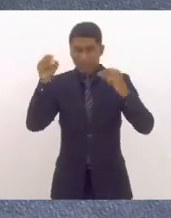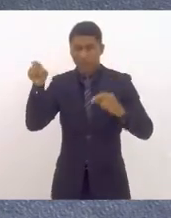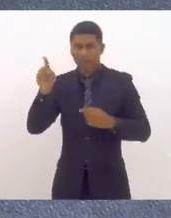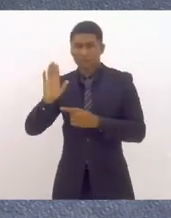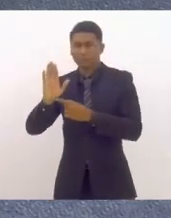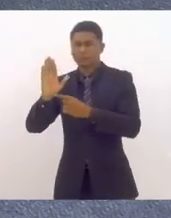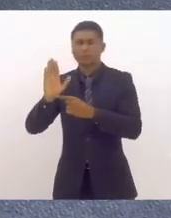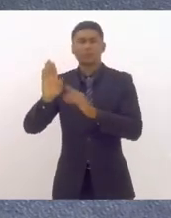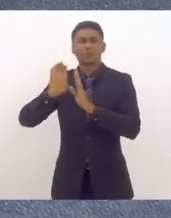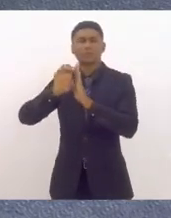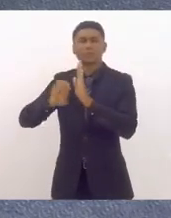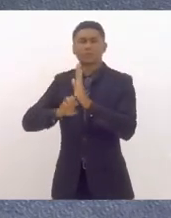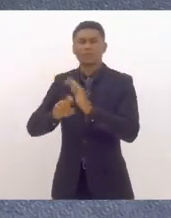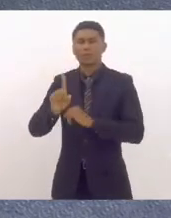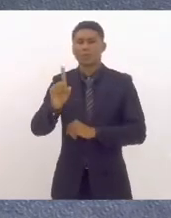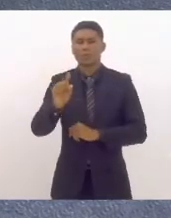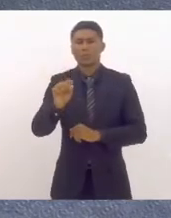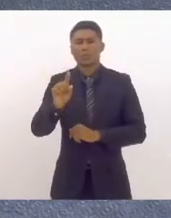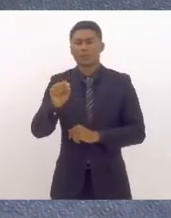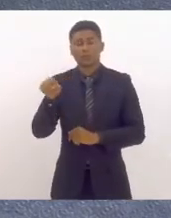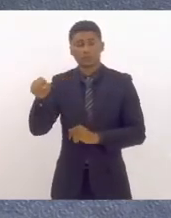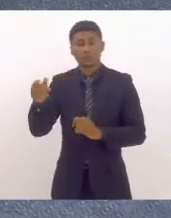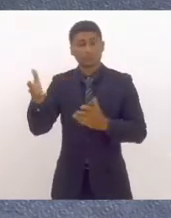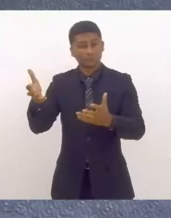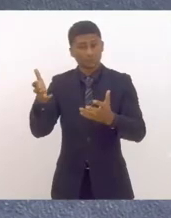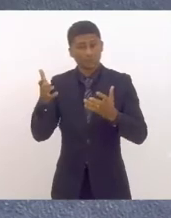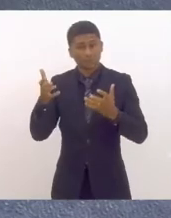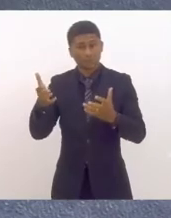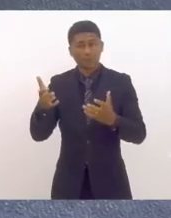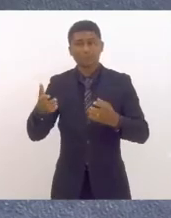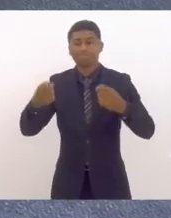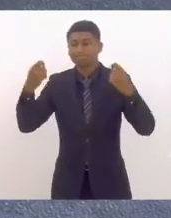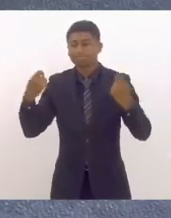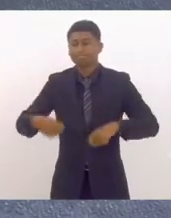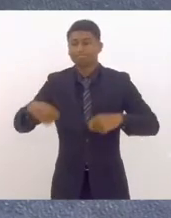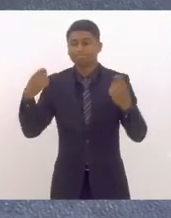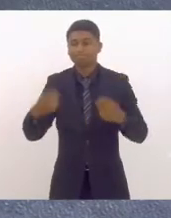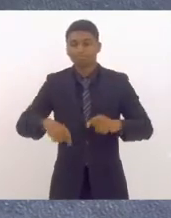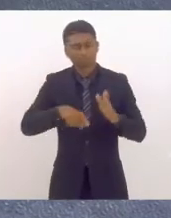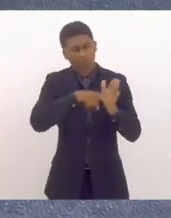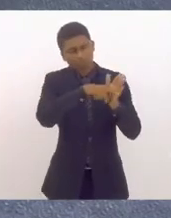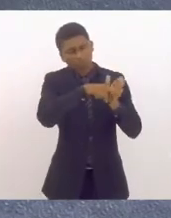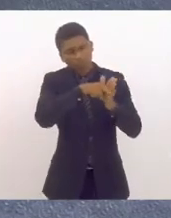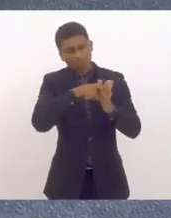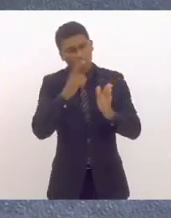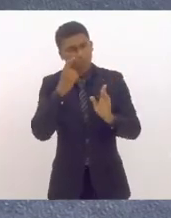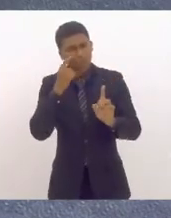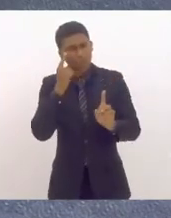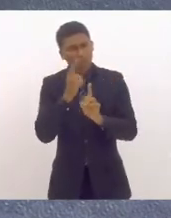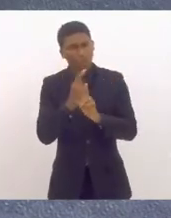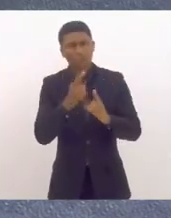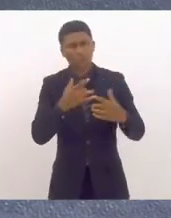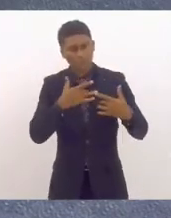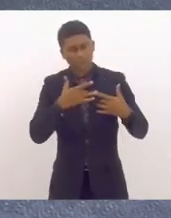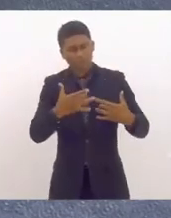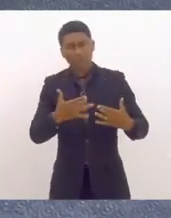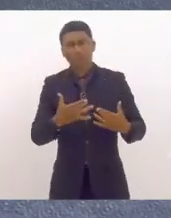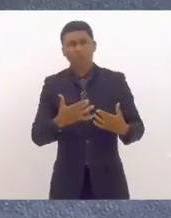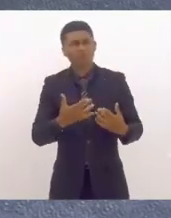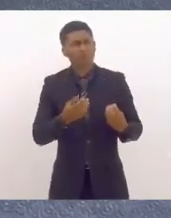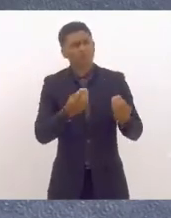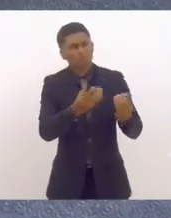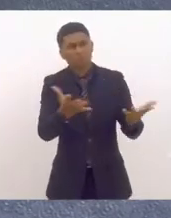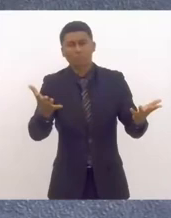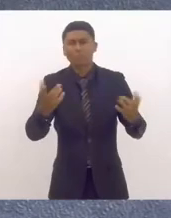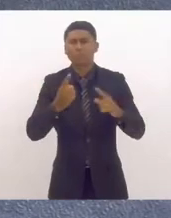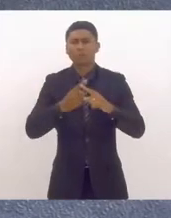fazer com que haja também um diagnóstico, né, para que se possa saber qual o motivo de você fazer a doação. É um motivo solidário,